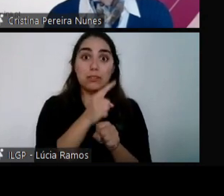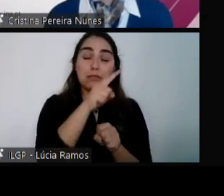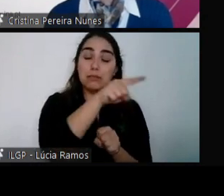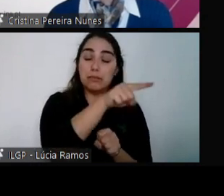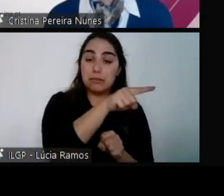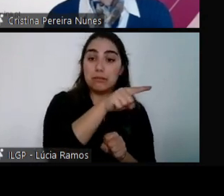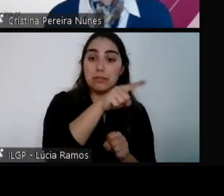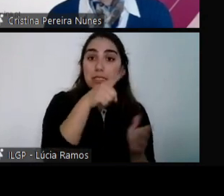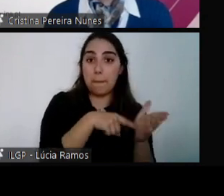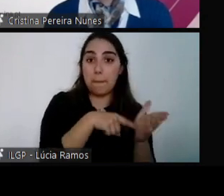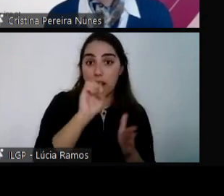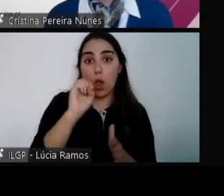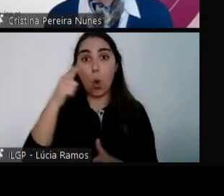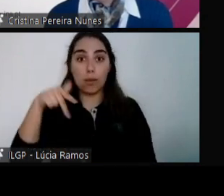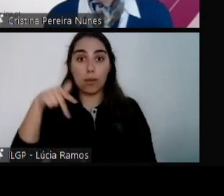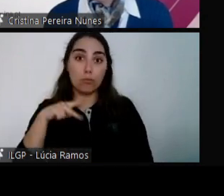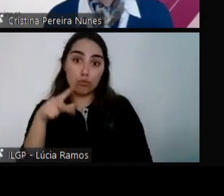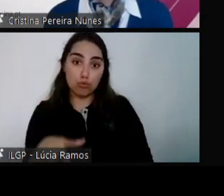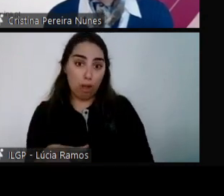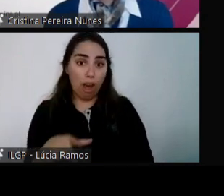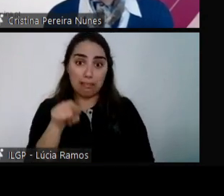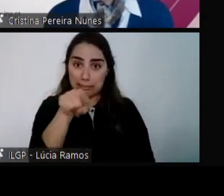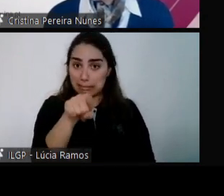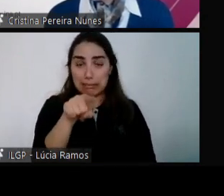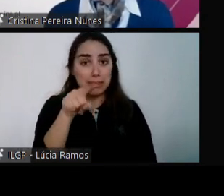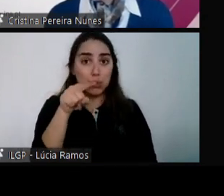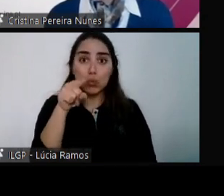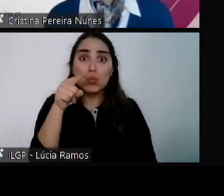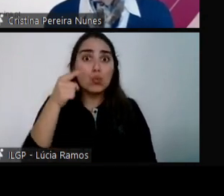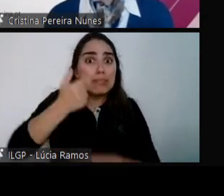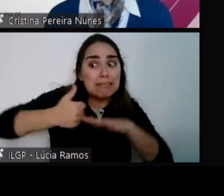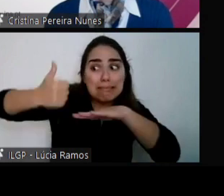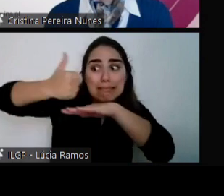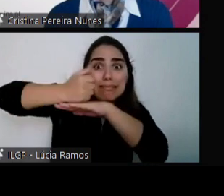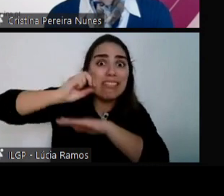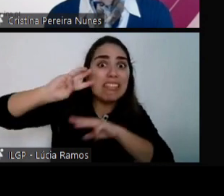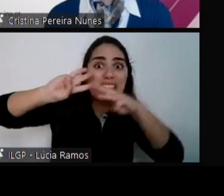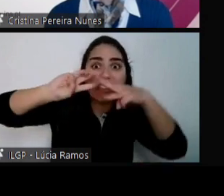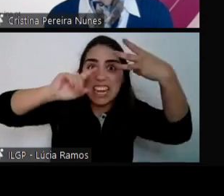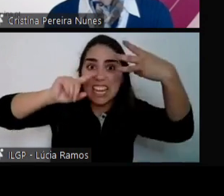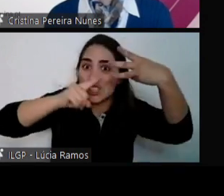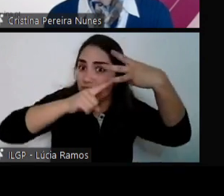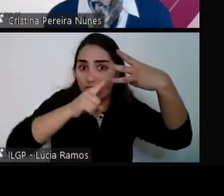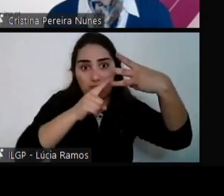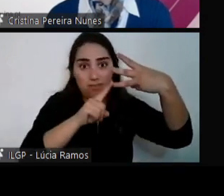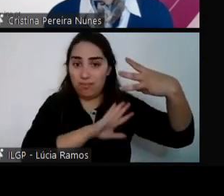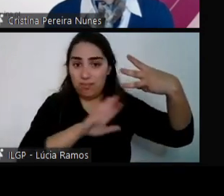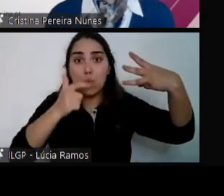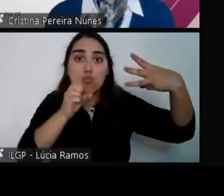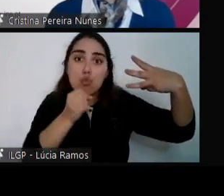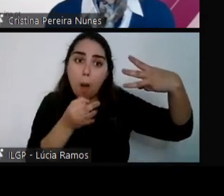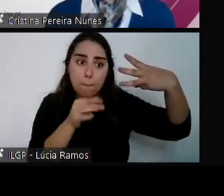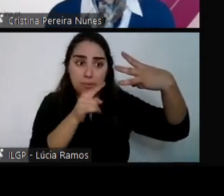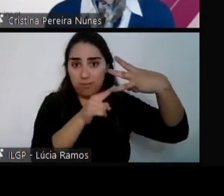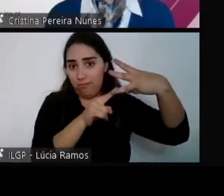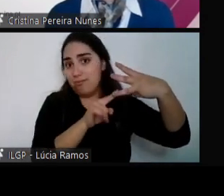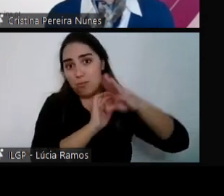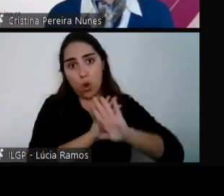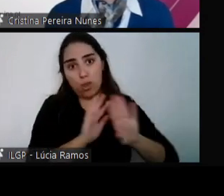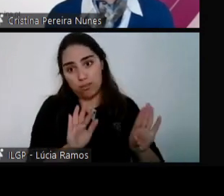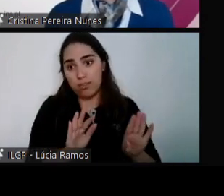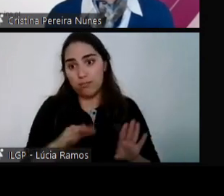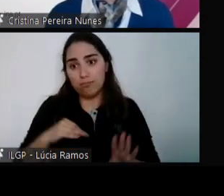3. Sistematicamente no top 3. Já teve muito tempo no primeiro lugar e agora tem estado sistematicamente no ponto 3, e como disse ali o título, hoje em